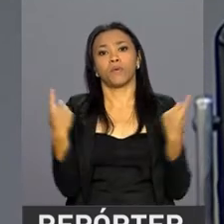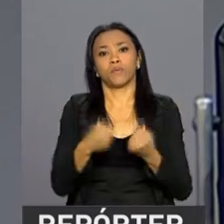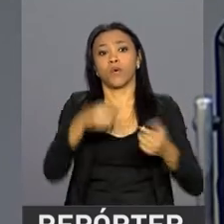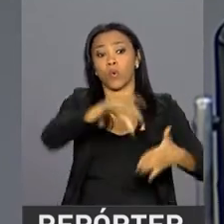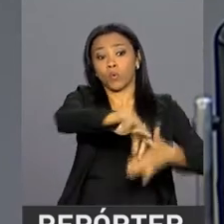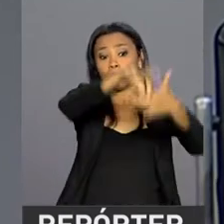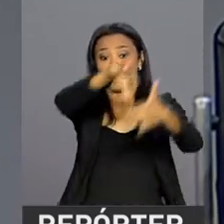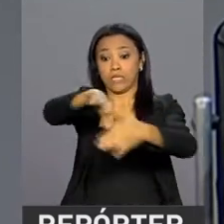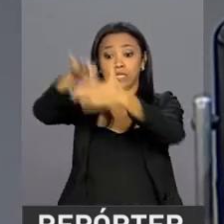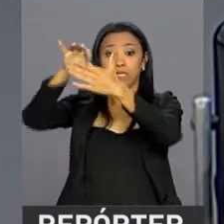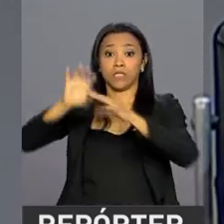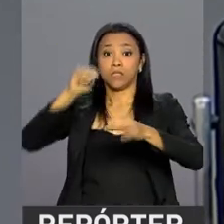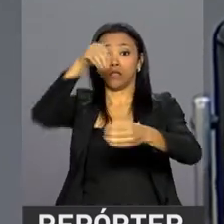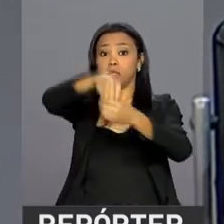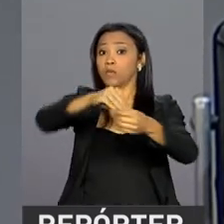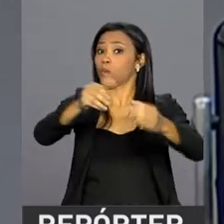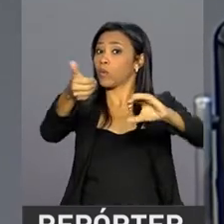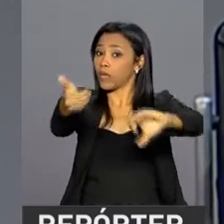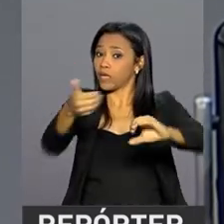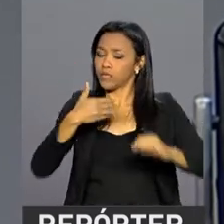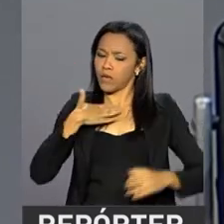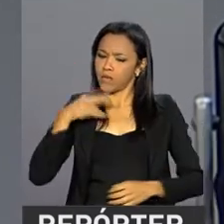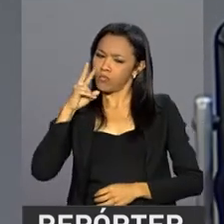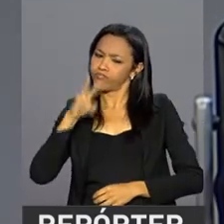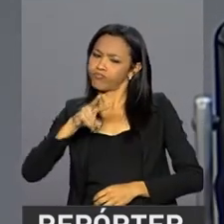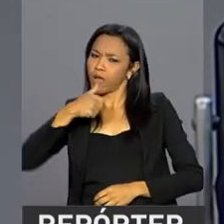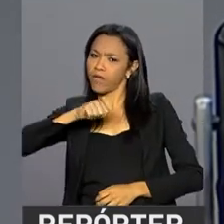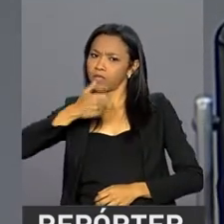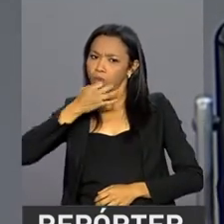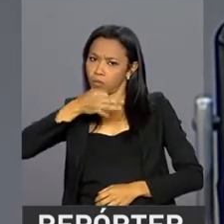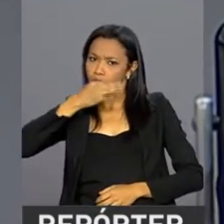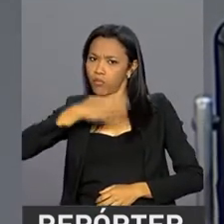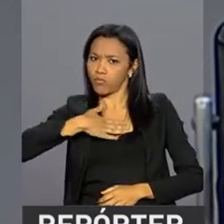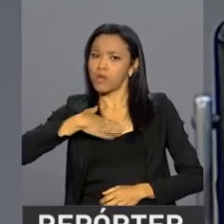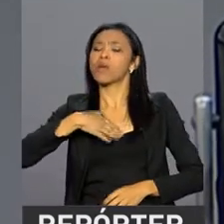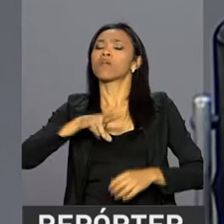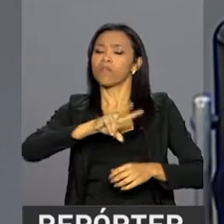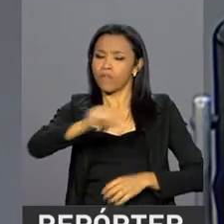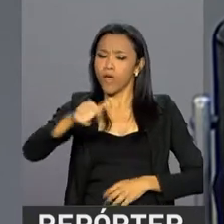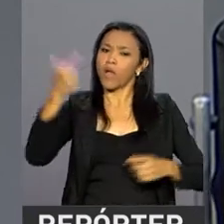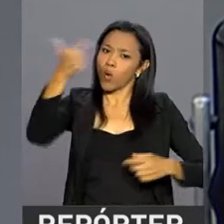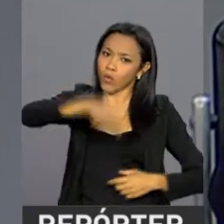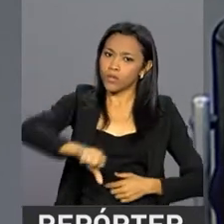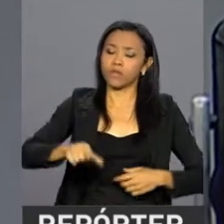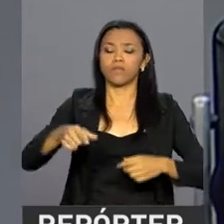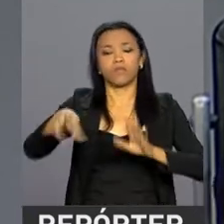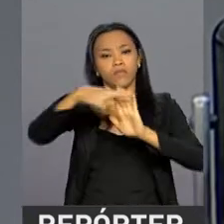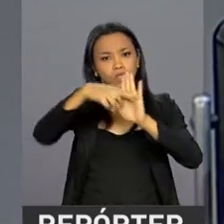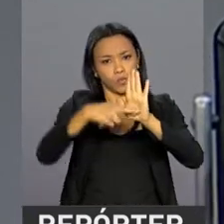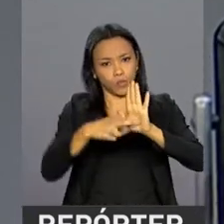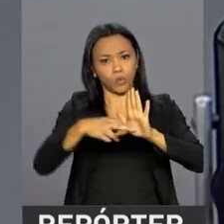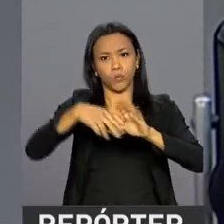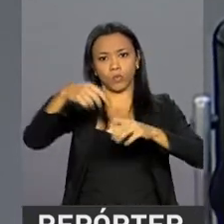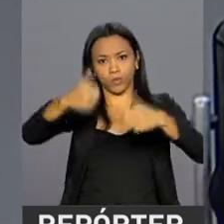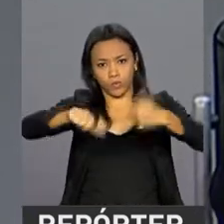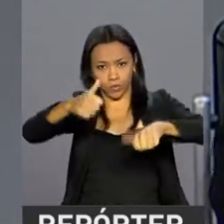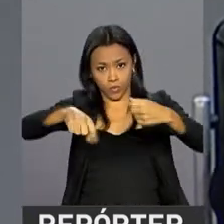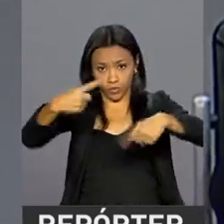do Congresso, a minha avaliação é que a reforma da Previdência vai entrar em discussão e votação